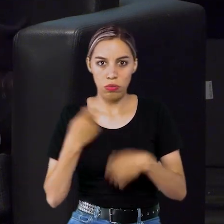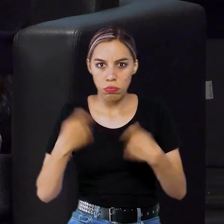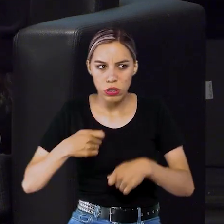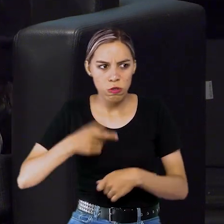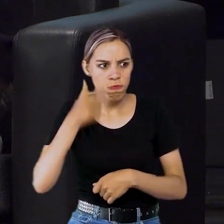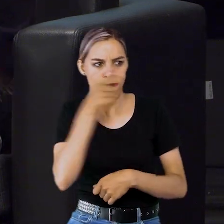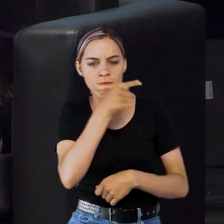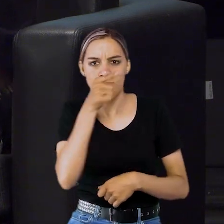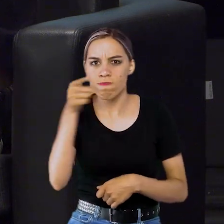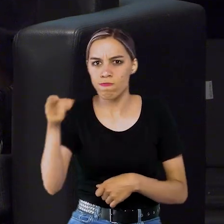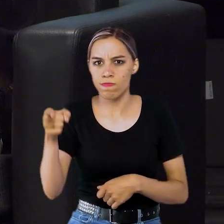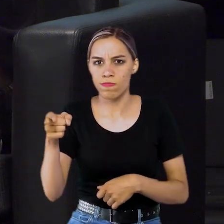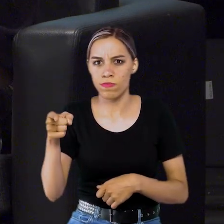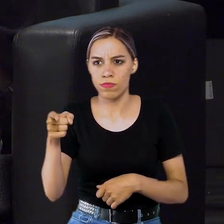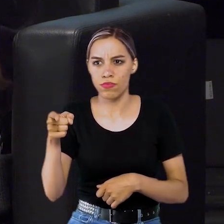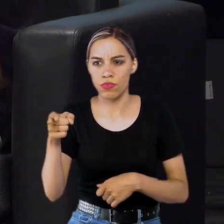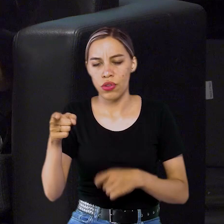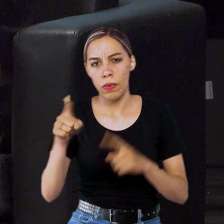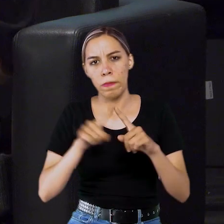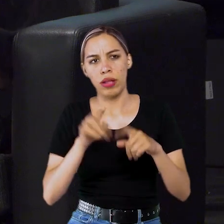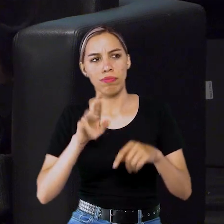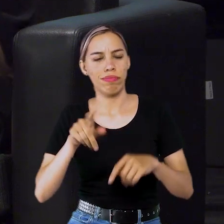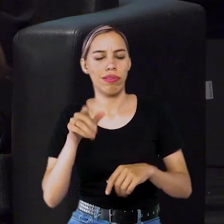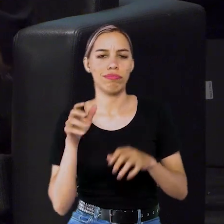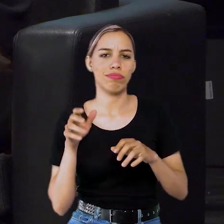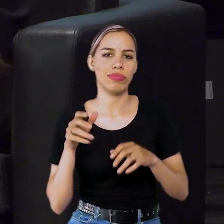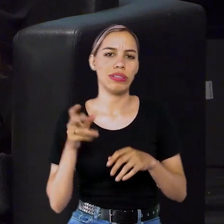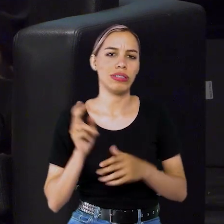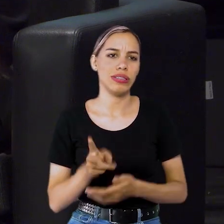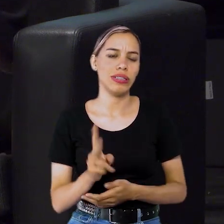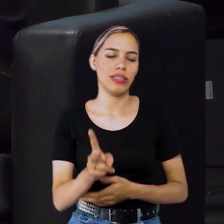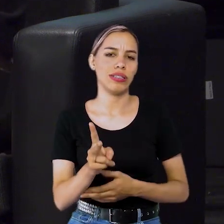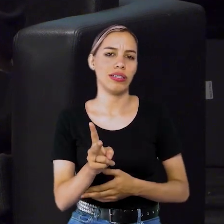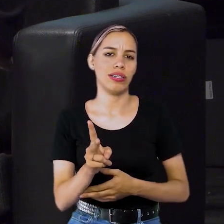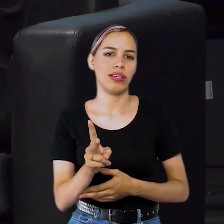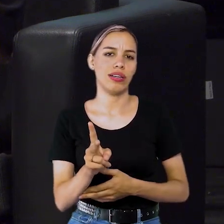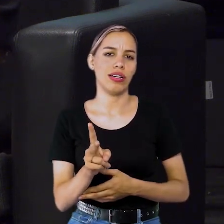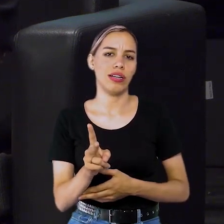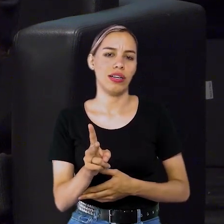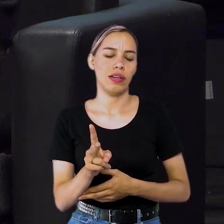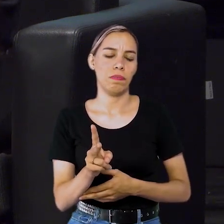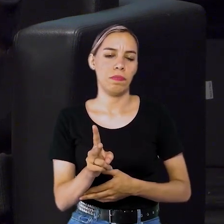não funciona com todo mundo. E nem é todo mundo, né, que tem que ter o dedo